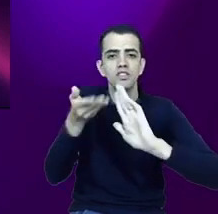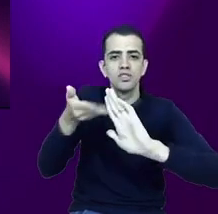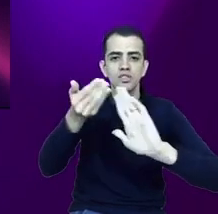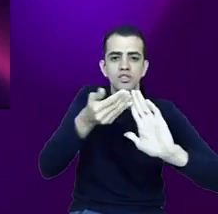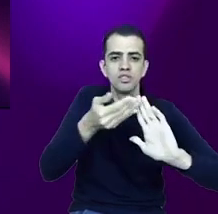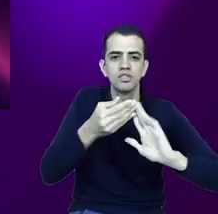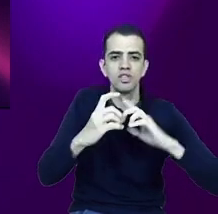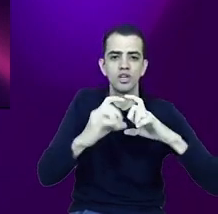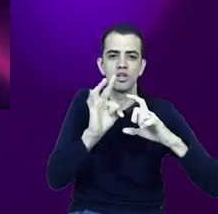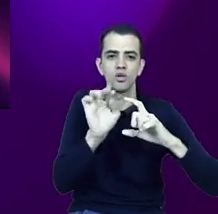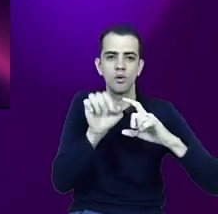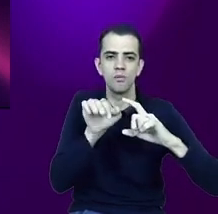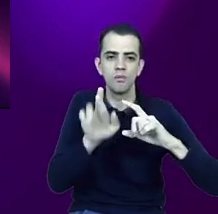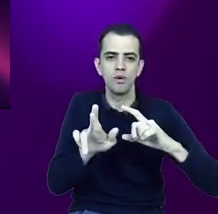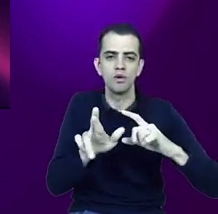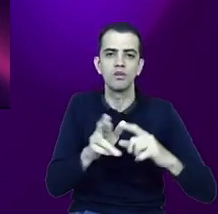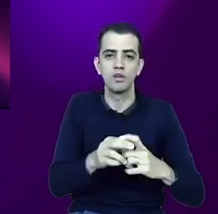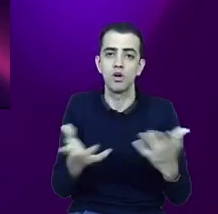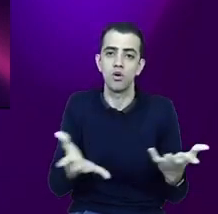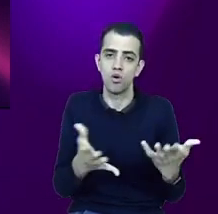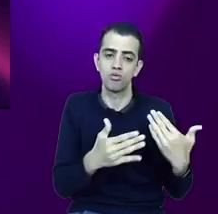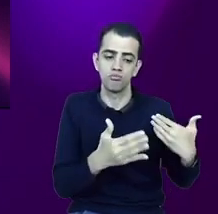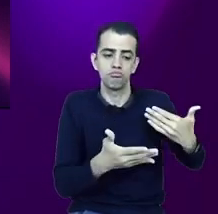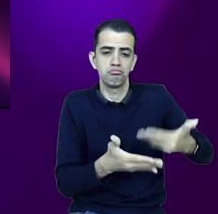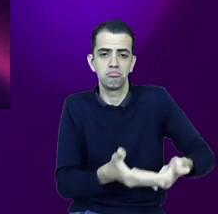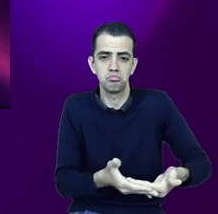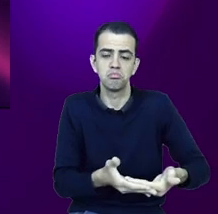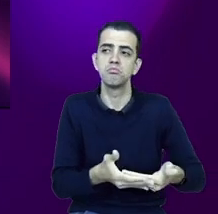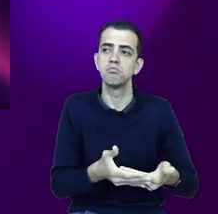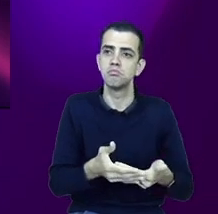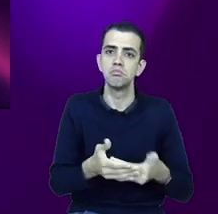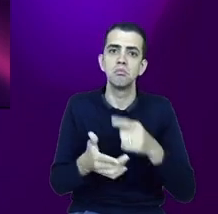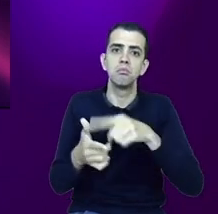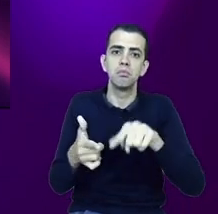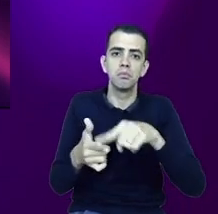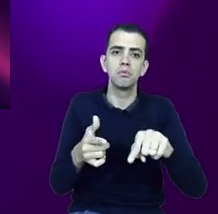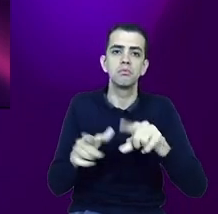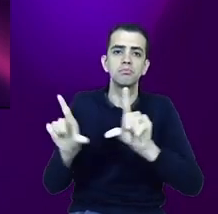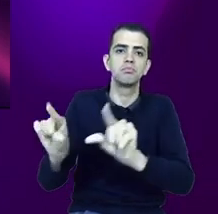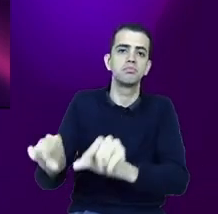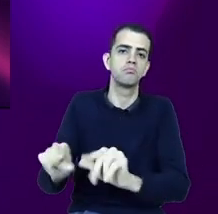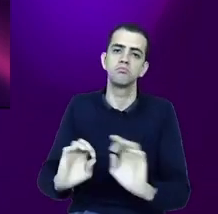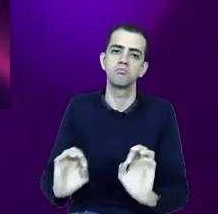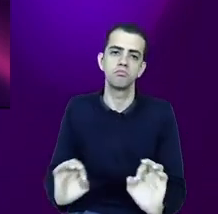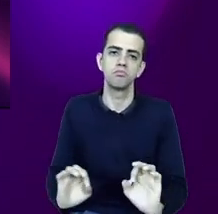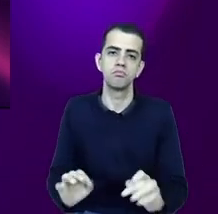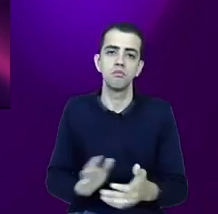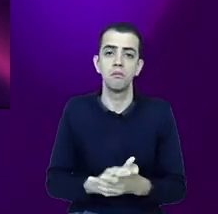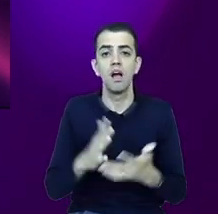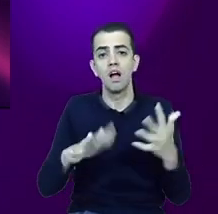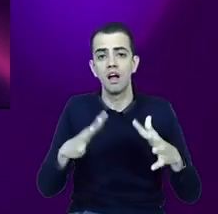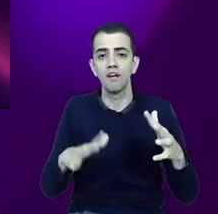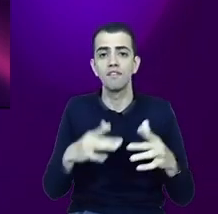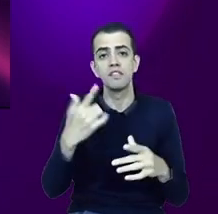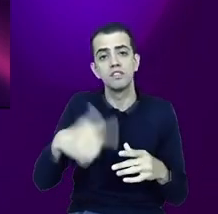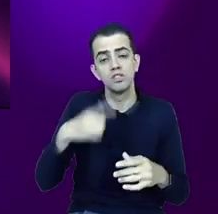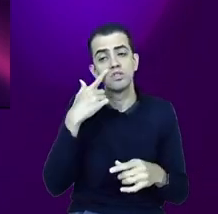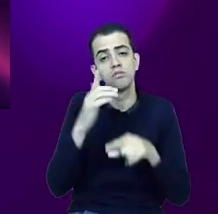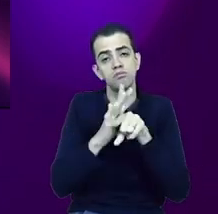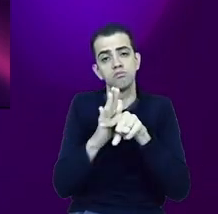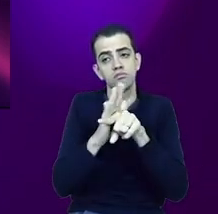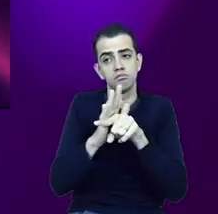a ser considerado, e até o momento tem baixa evidência de um controle satisfatório, mas muitas vezes é o que se pode reavaliar, de